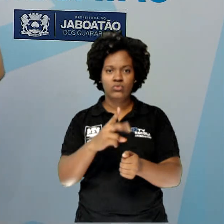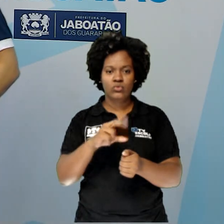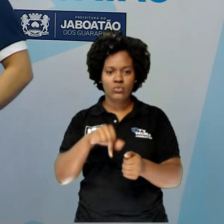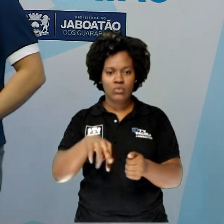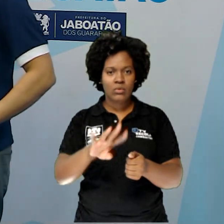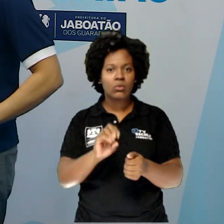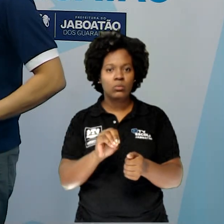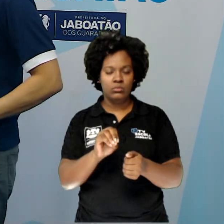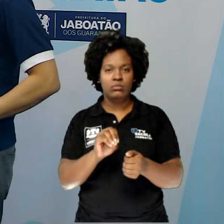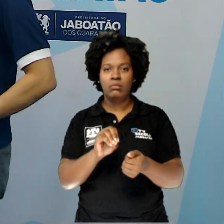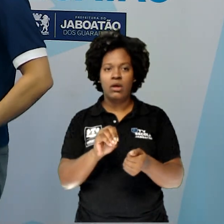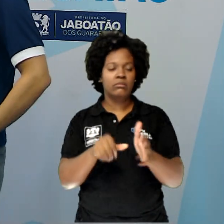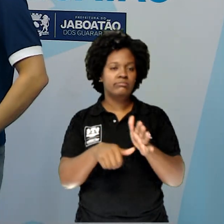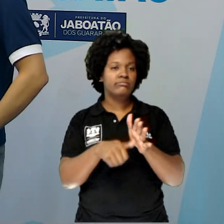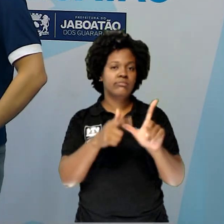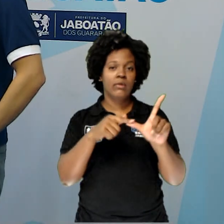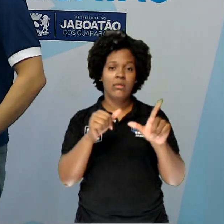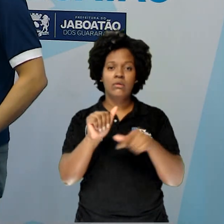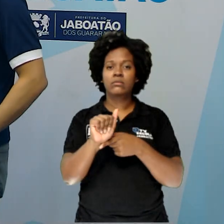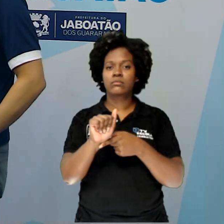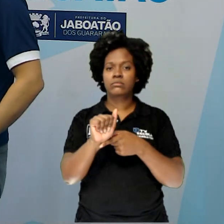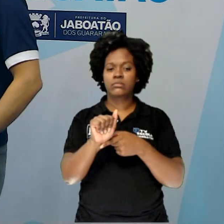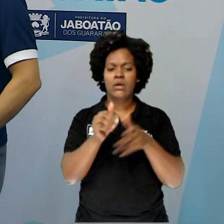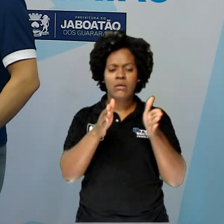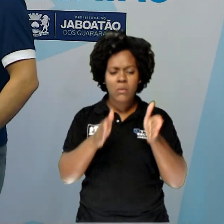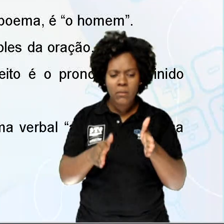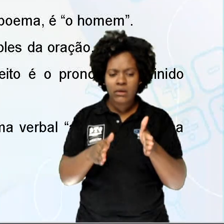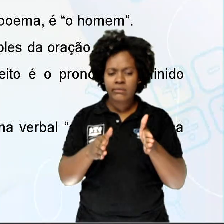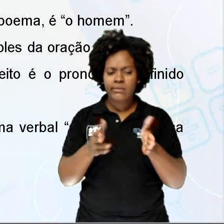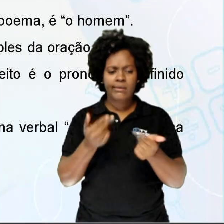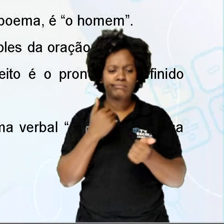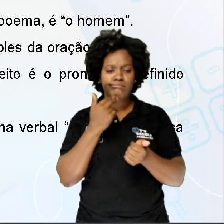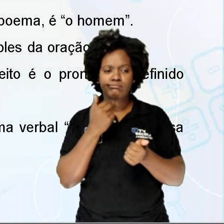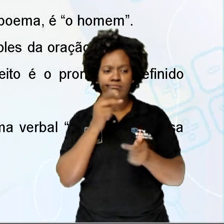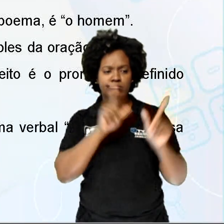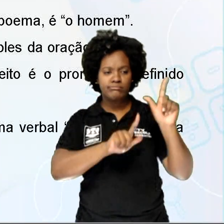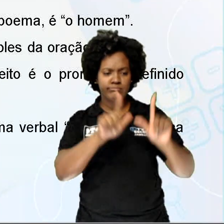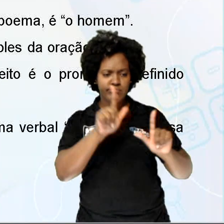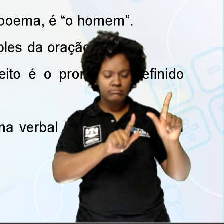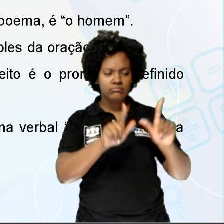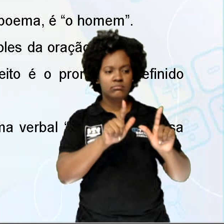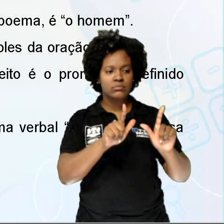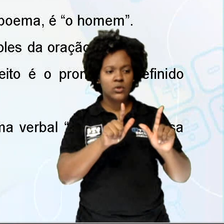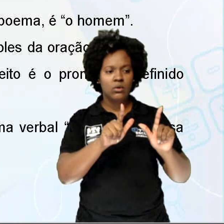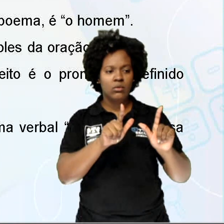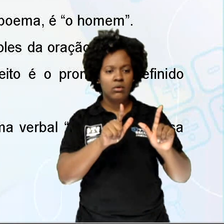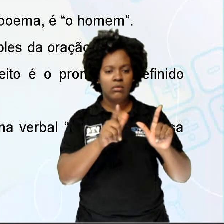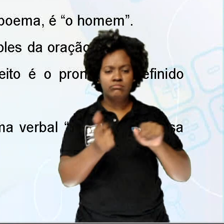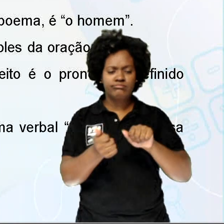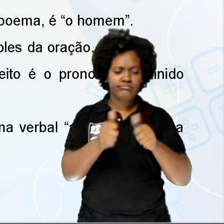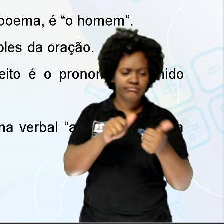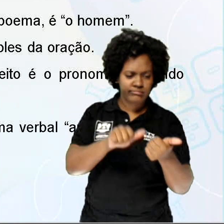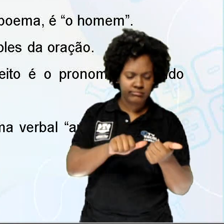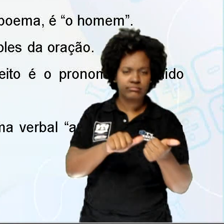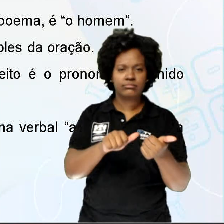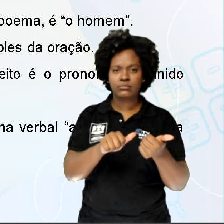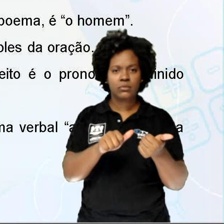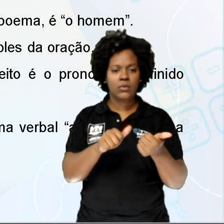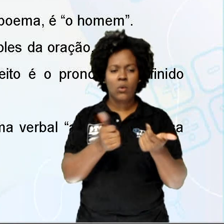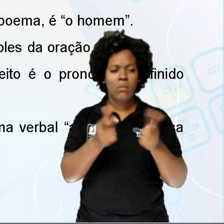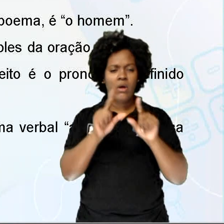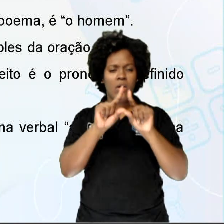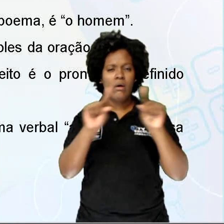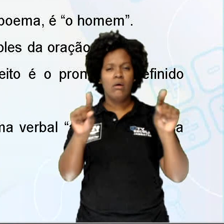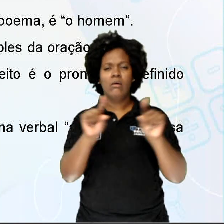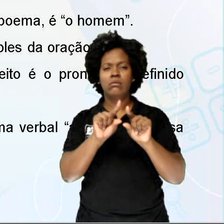A. No trecho, ninguém assistiu ao formidável enterro de tua última quimera, há uma